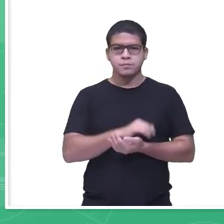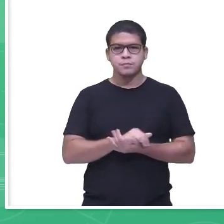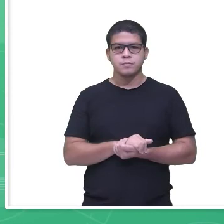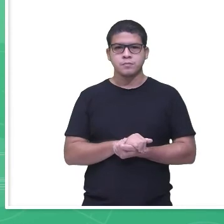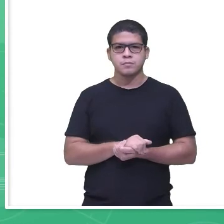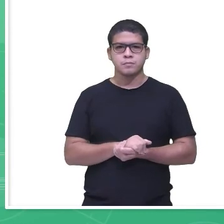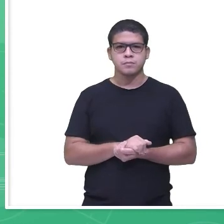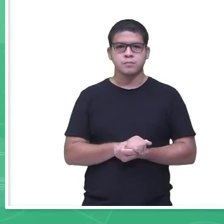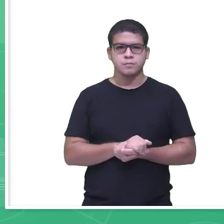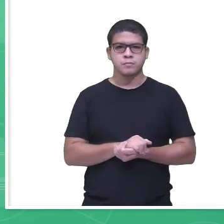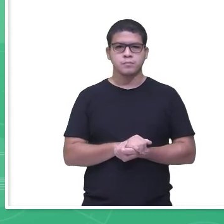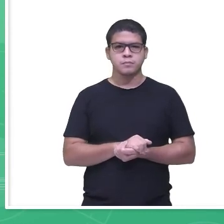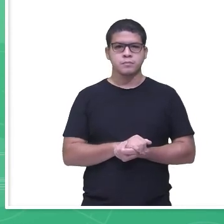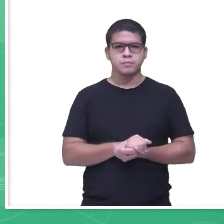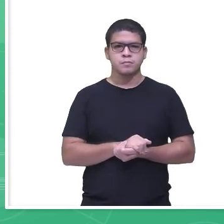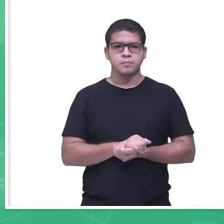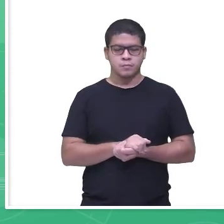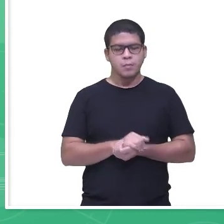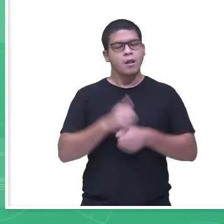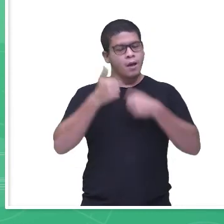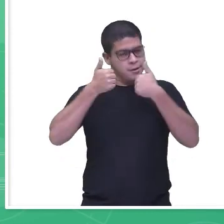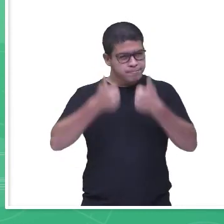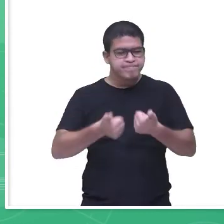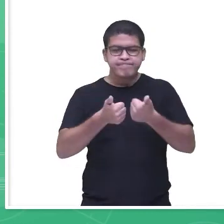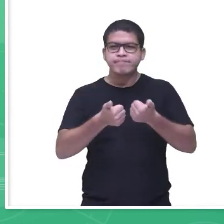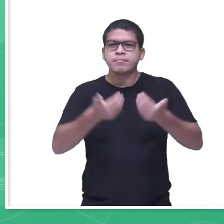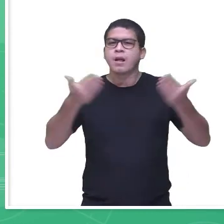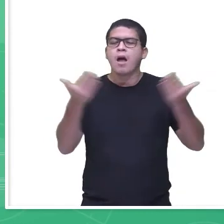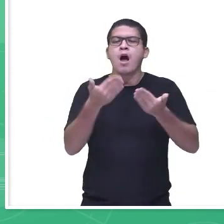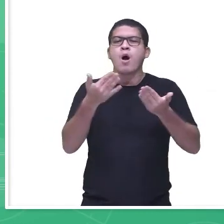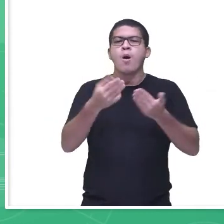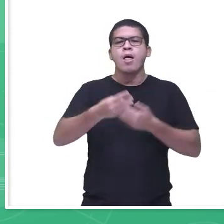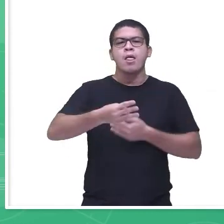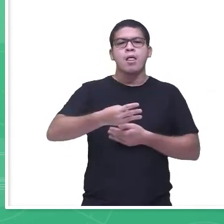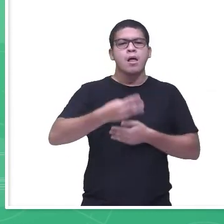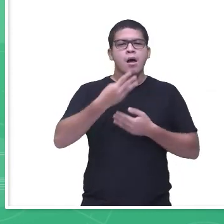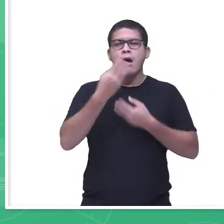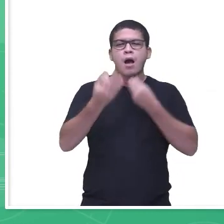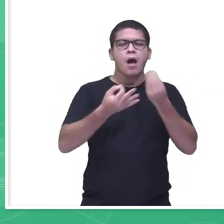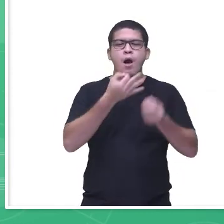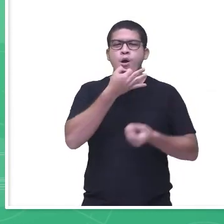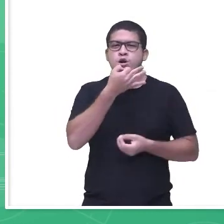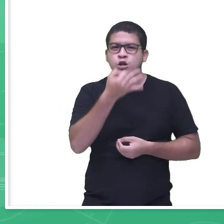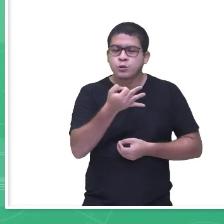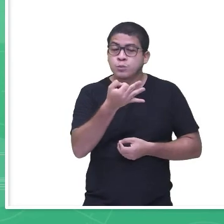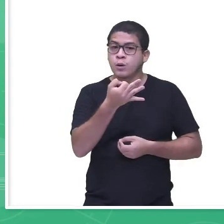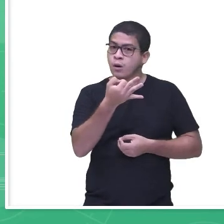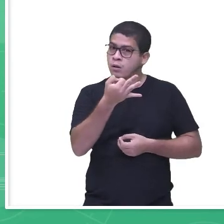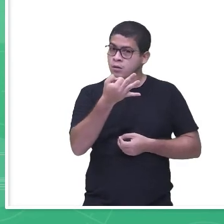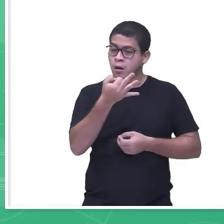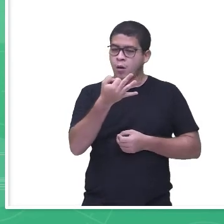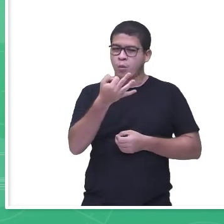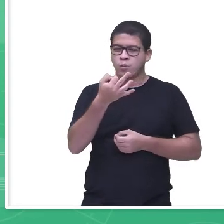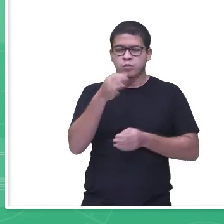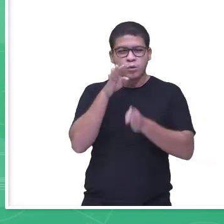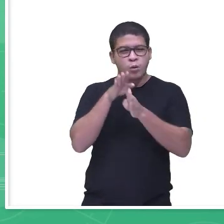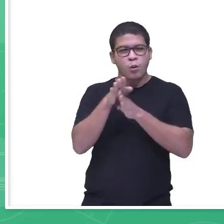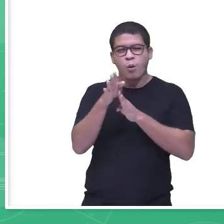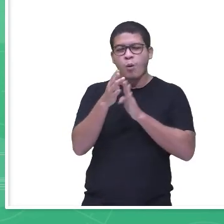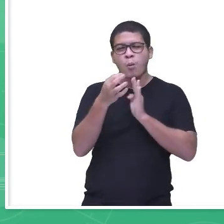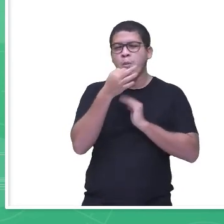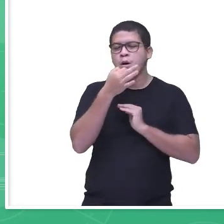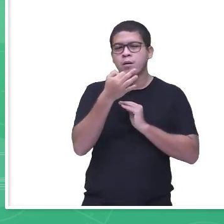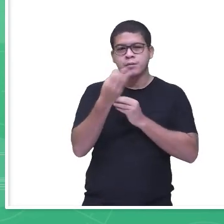acham aí? Hein? Muito bem, vamos ver lá então, né? O comentário da nossa pergunta, né? Olha só,